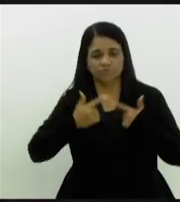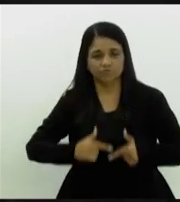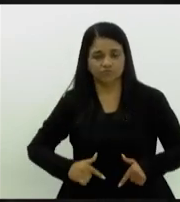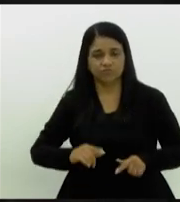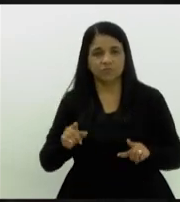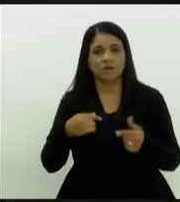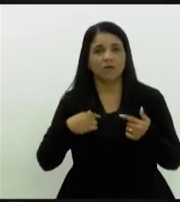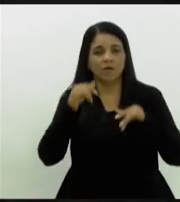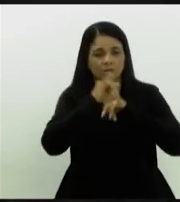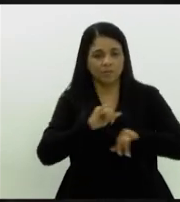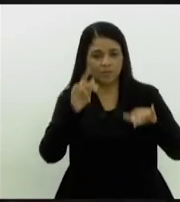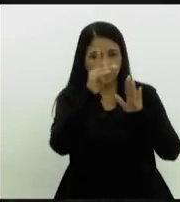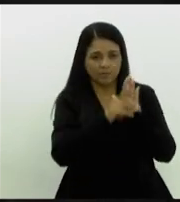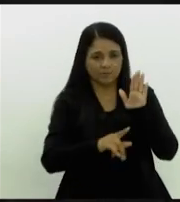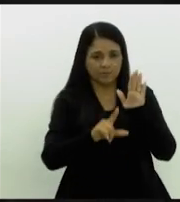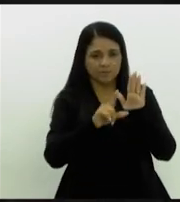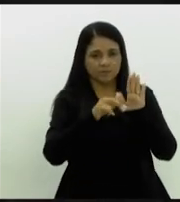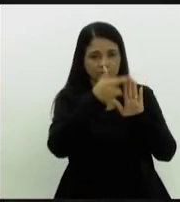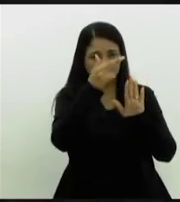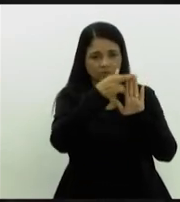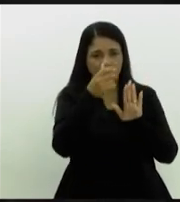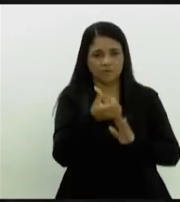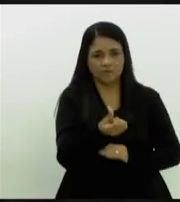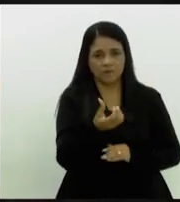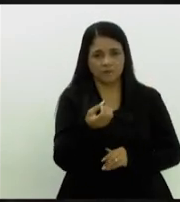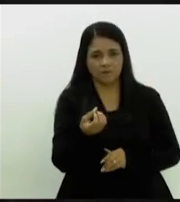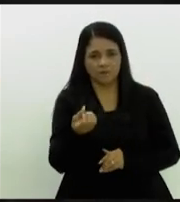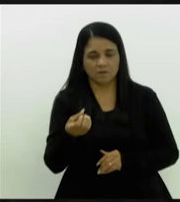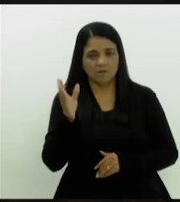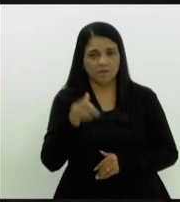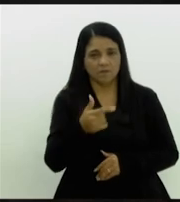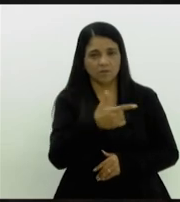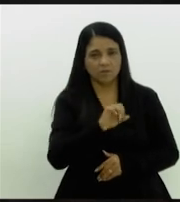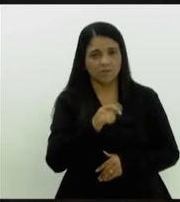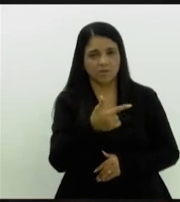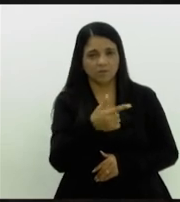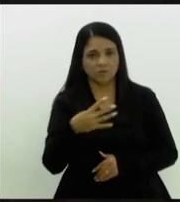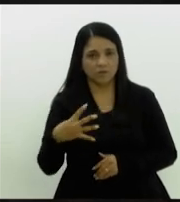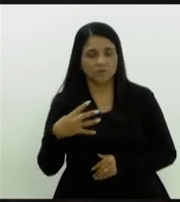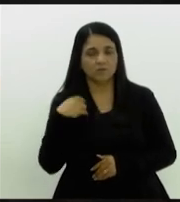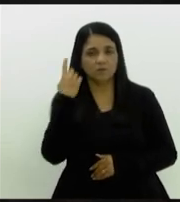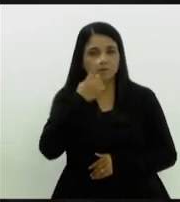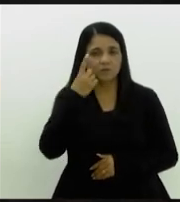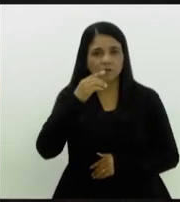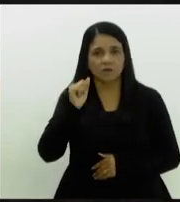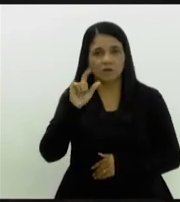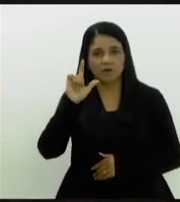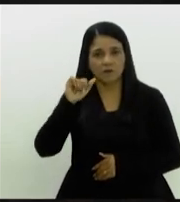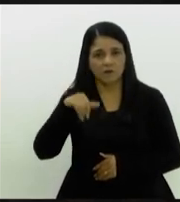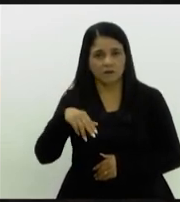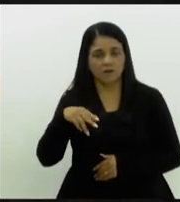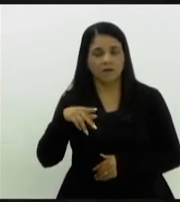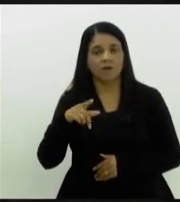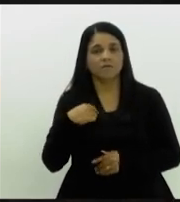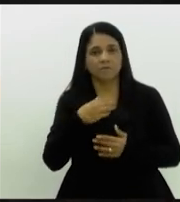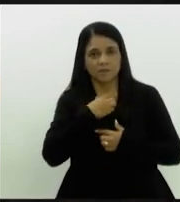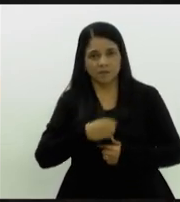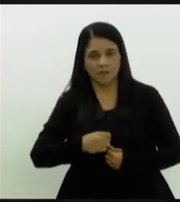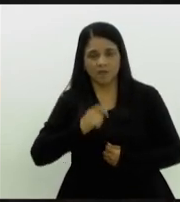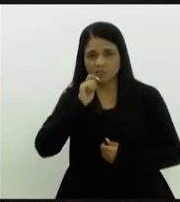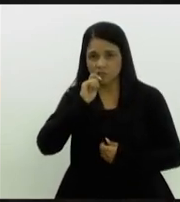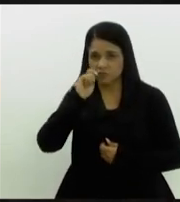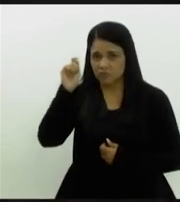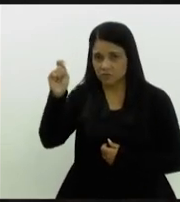Anuncio, projeto de resolução número 600, de 24, de autoria do deputado Alan Lopes, que concede medalha